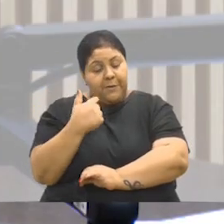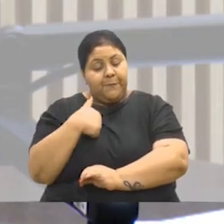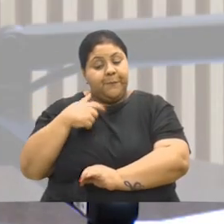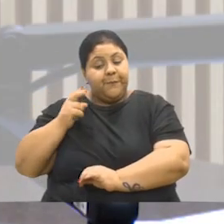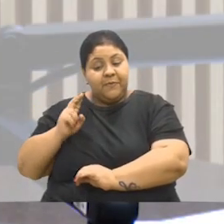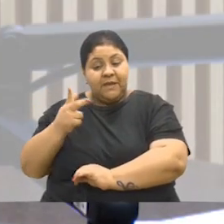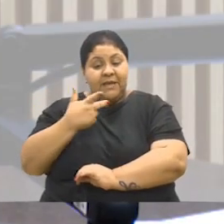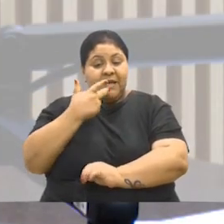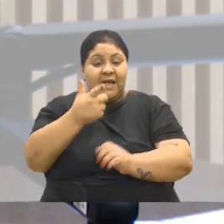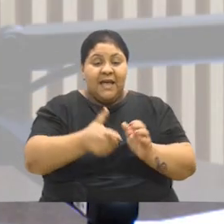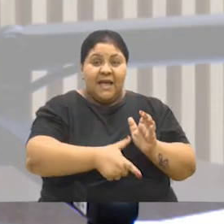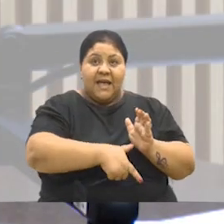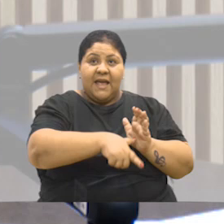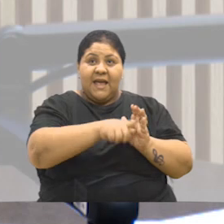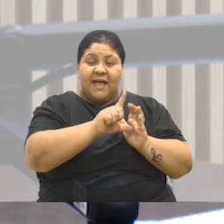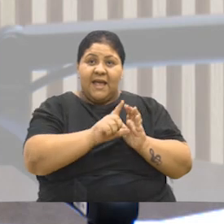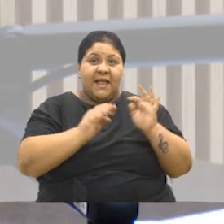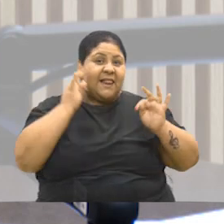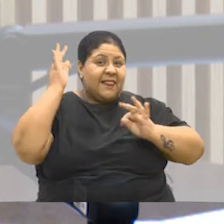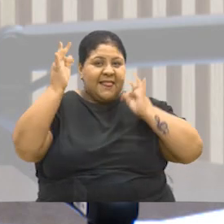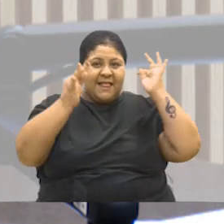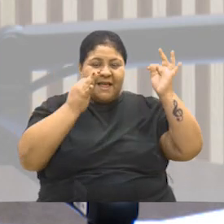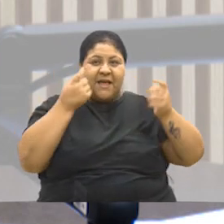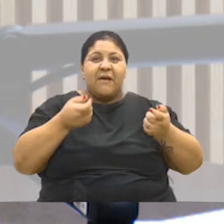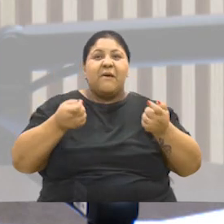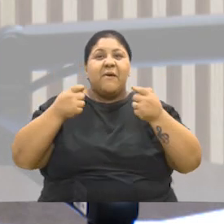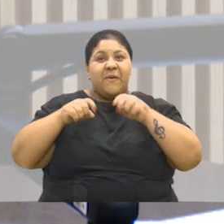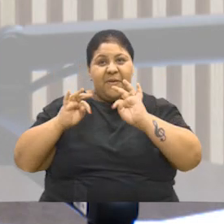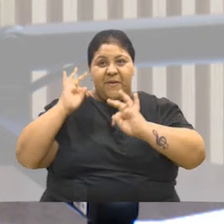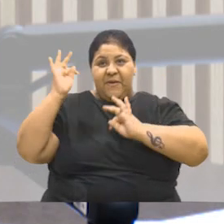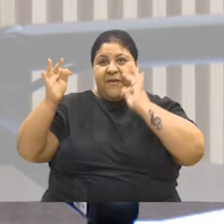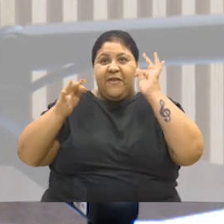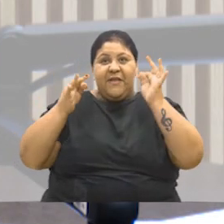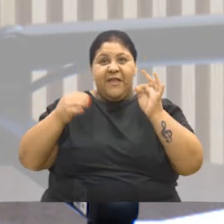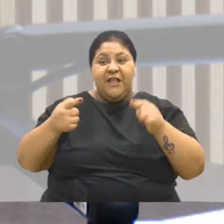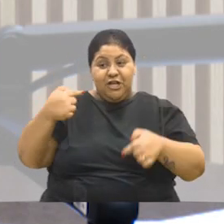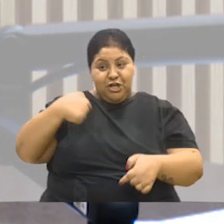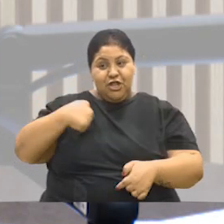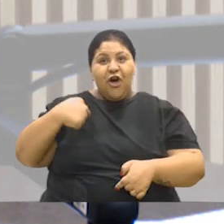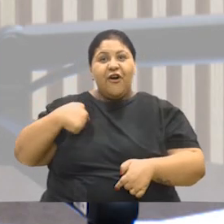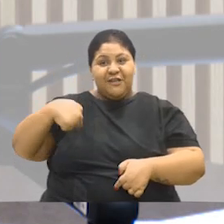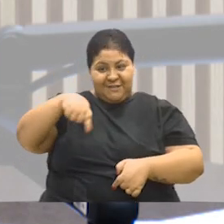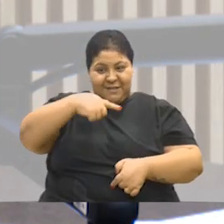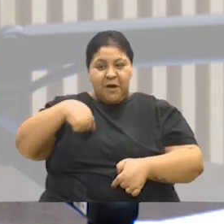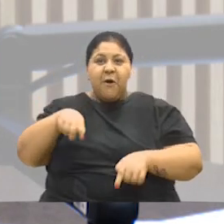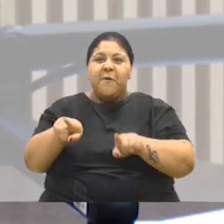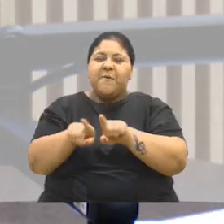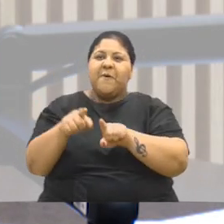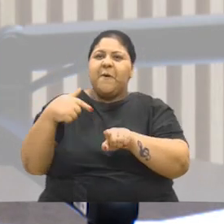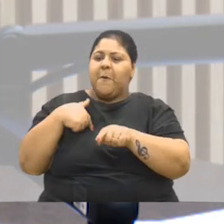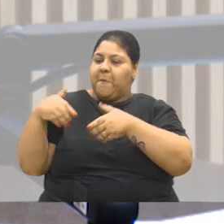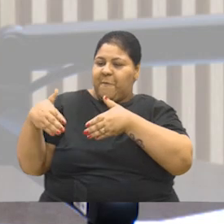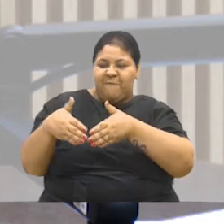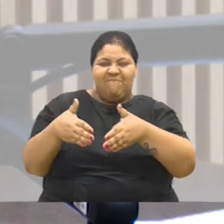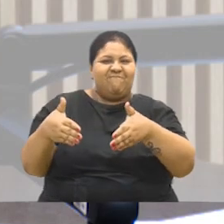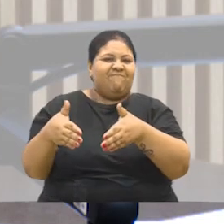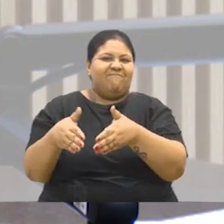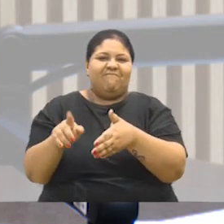ser terapeuta dos outros, nós precisamos ser terapeutas de nós mesmos. E o meu caminho até aqui não foi um caminho muito